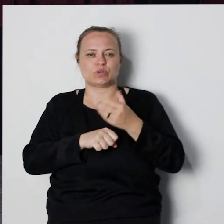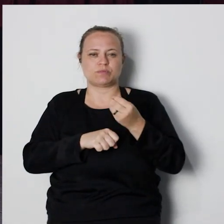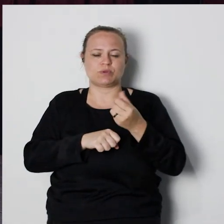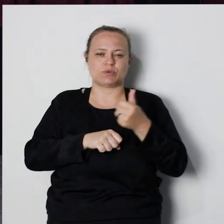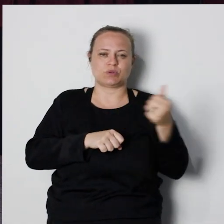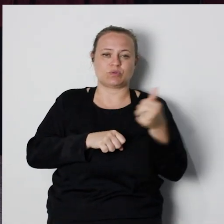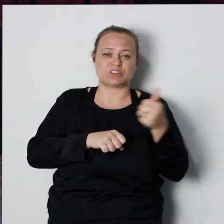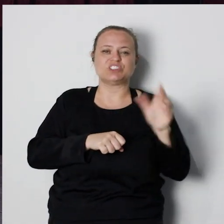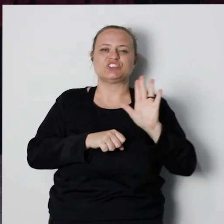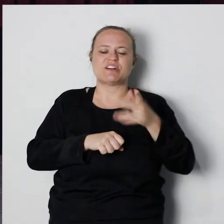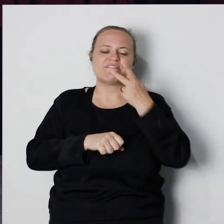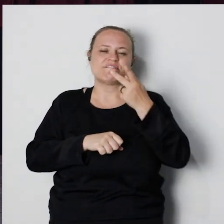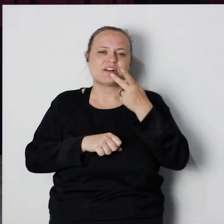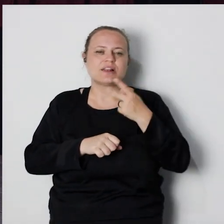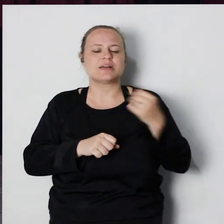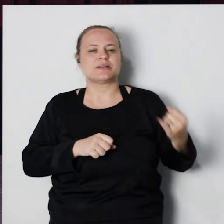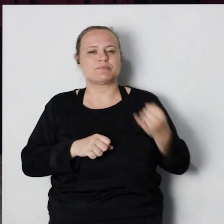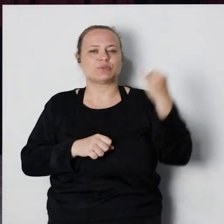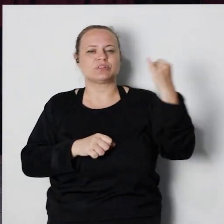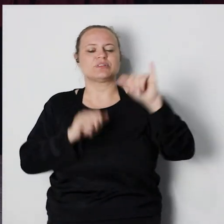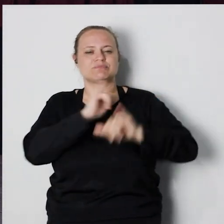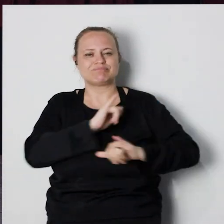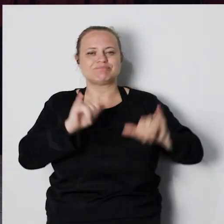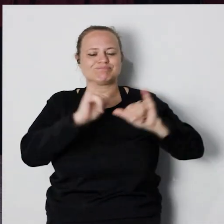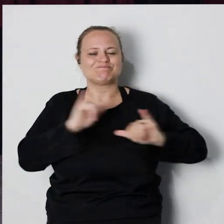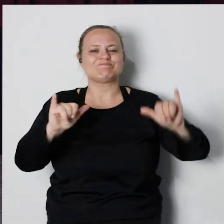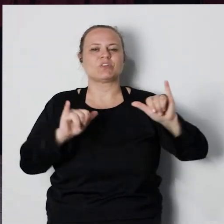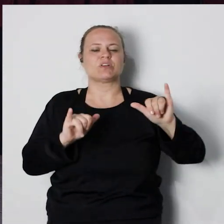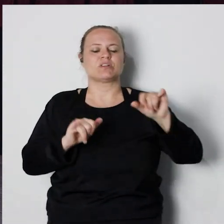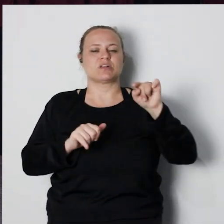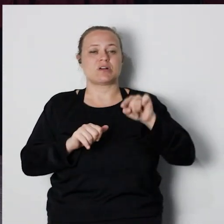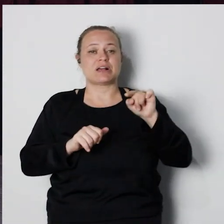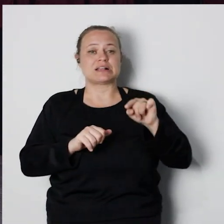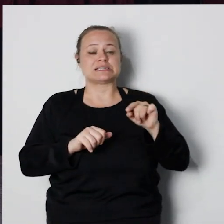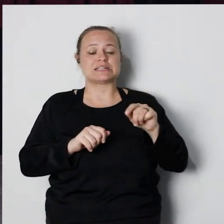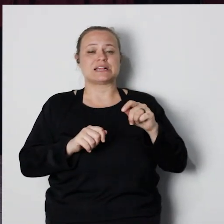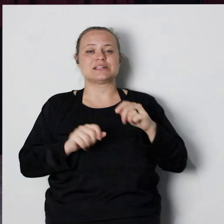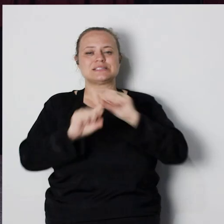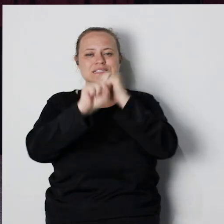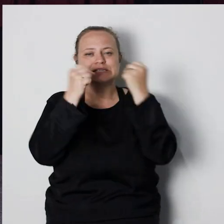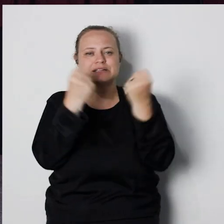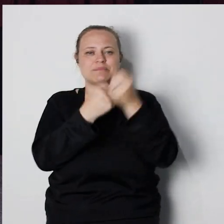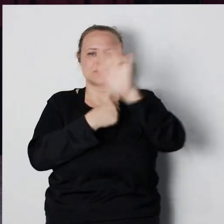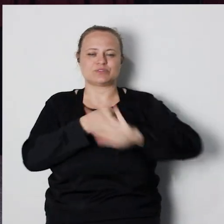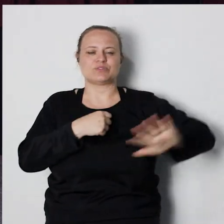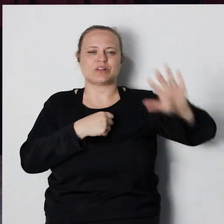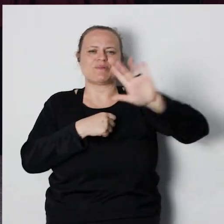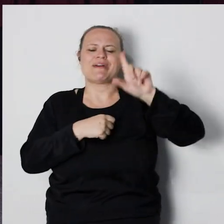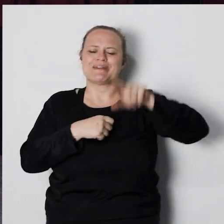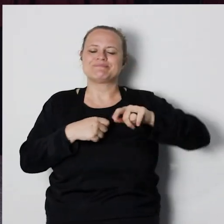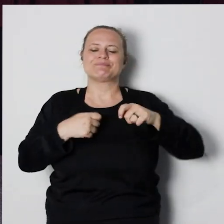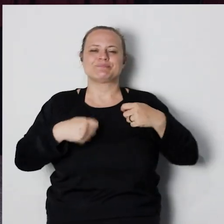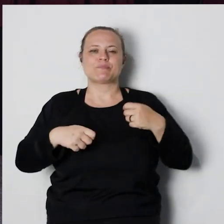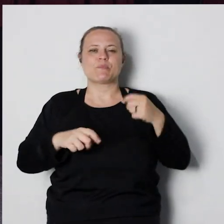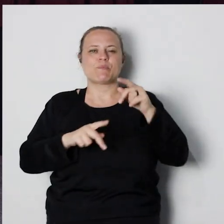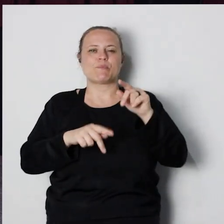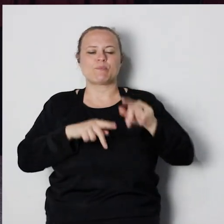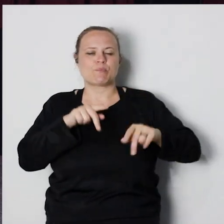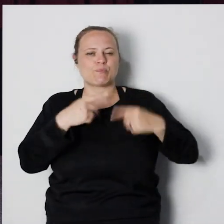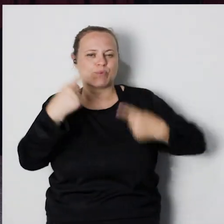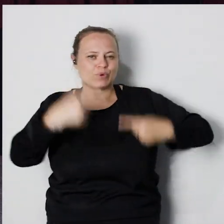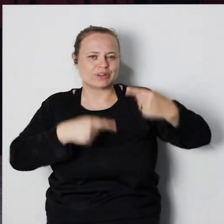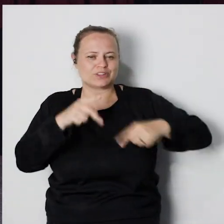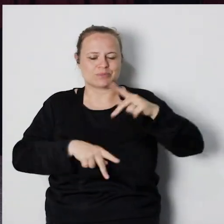as informações, indicadores, mapeamentos. Gente, eu desde 2011 com o Ministério se falava na importância do Sistema